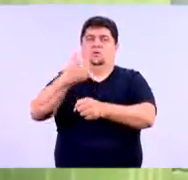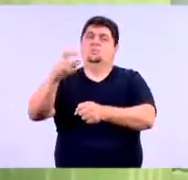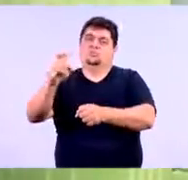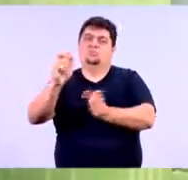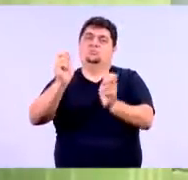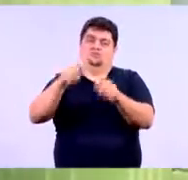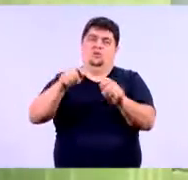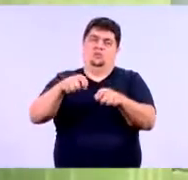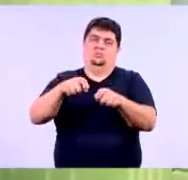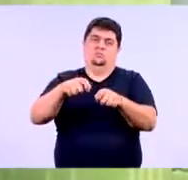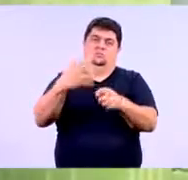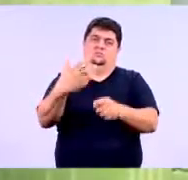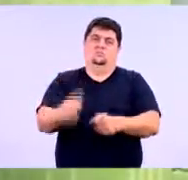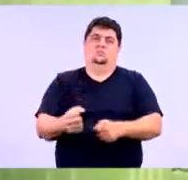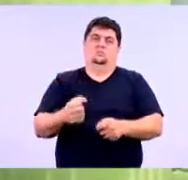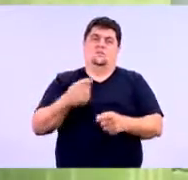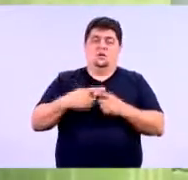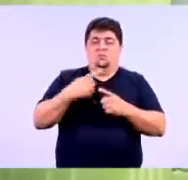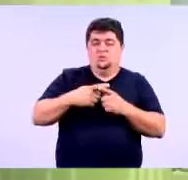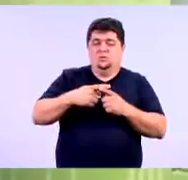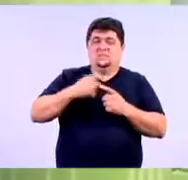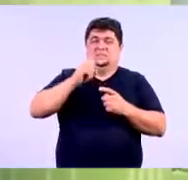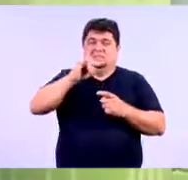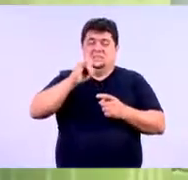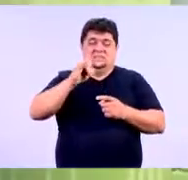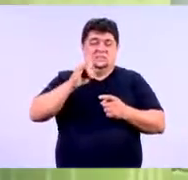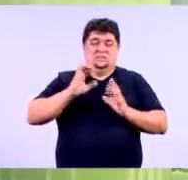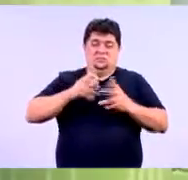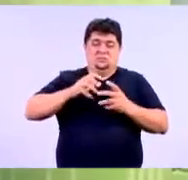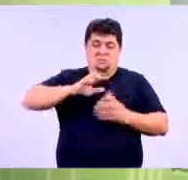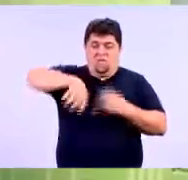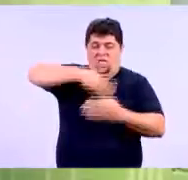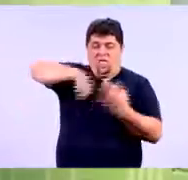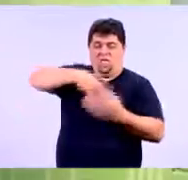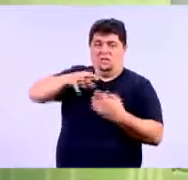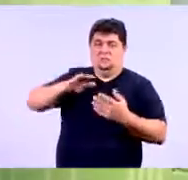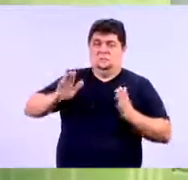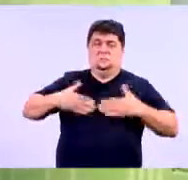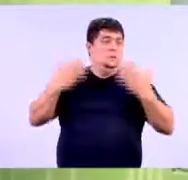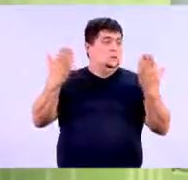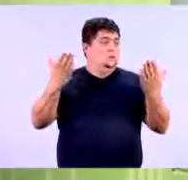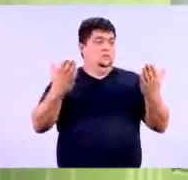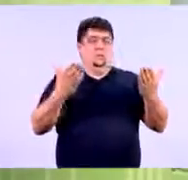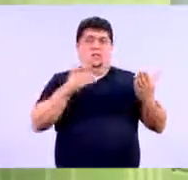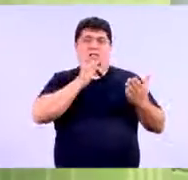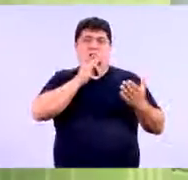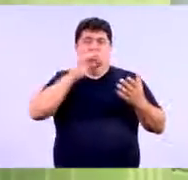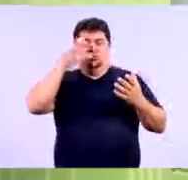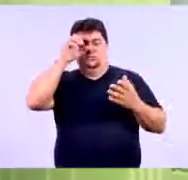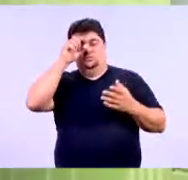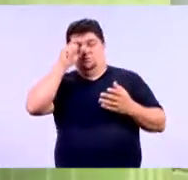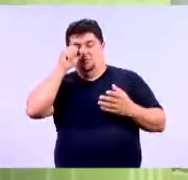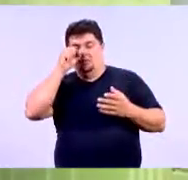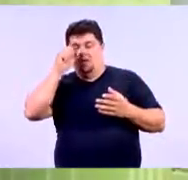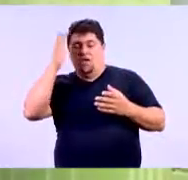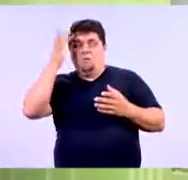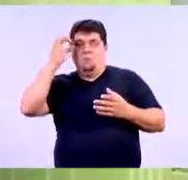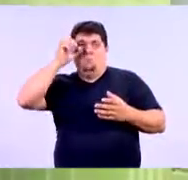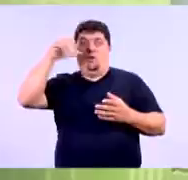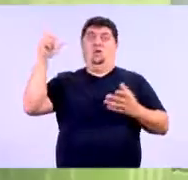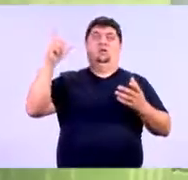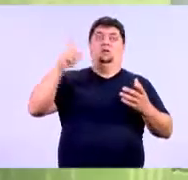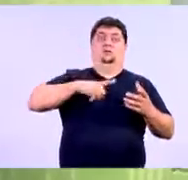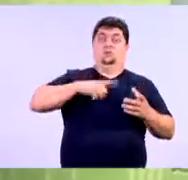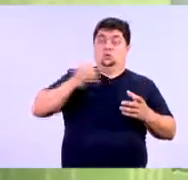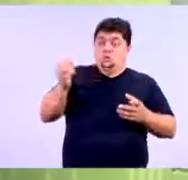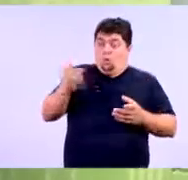ter isso? Para que nós não sejamos pegos de surpresa. Nós dormimos hoje e amanhã já tem um tributo a mais na nossa folha